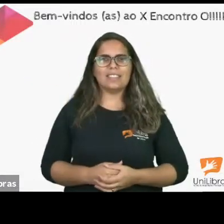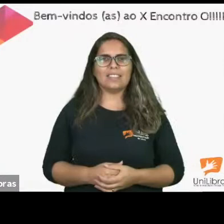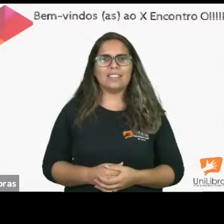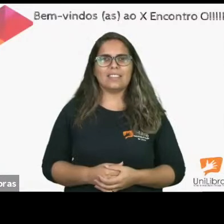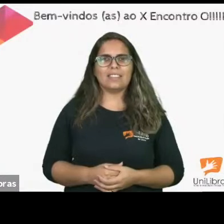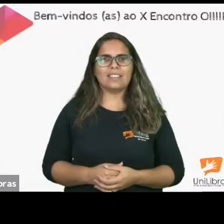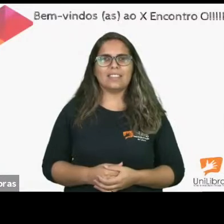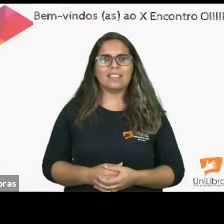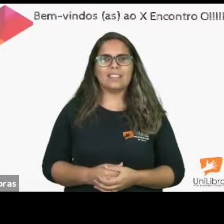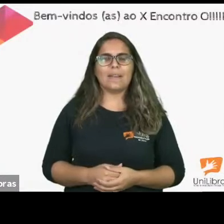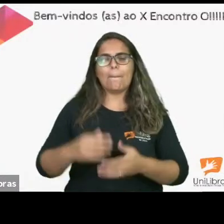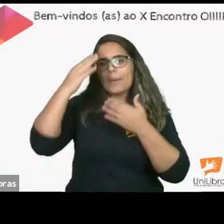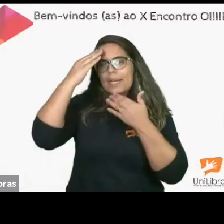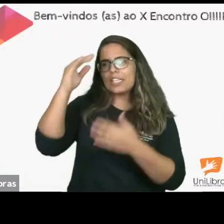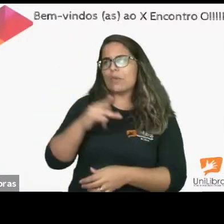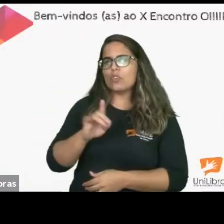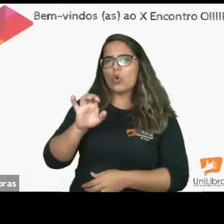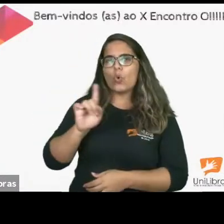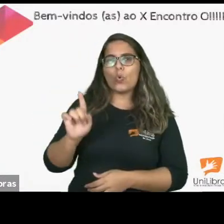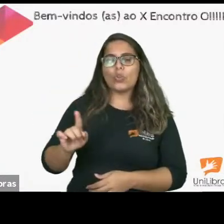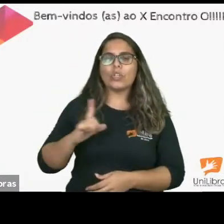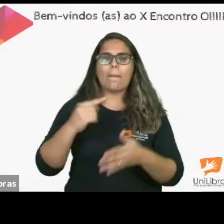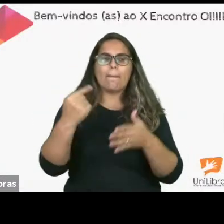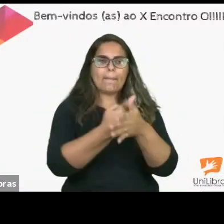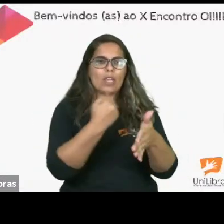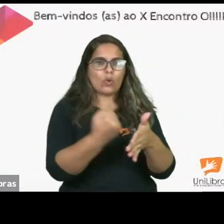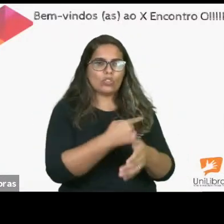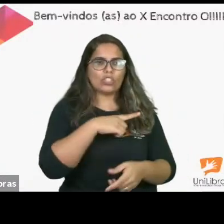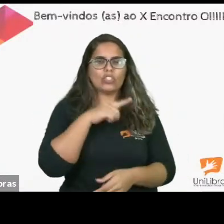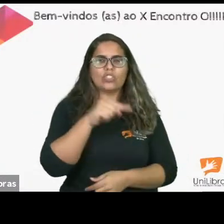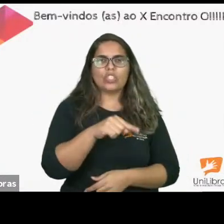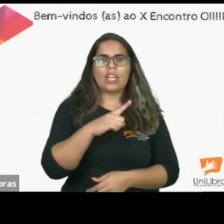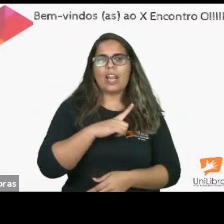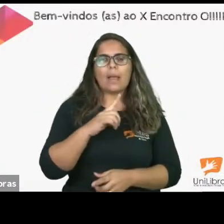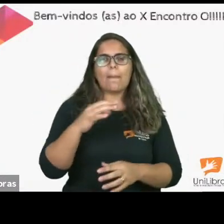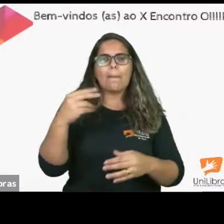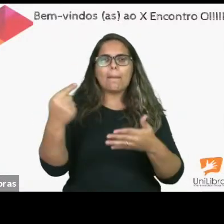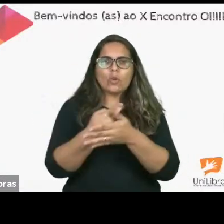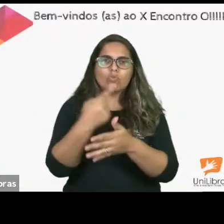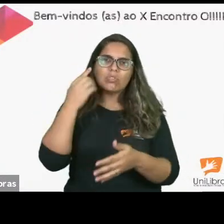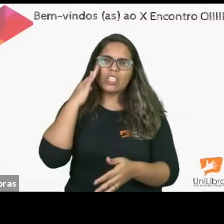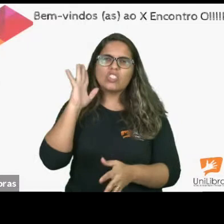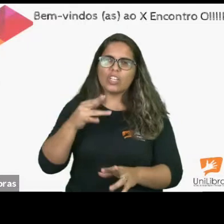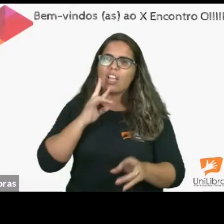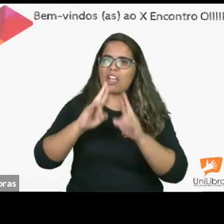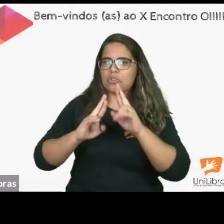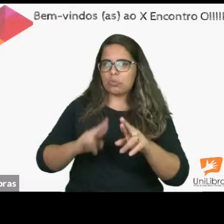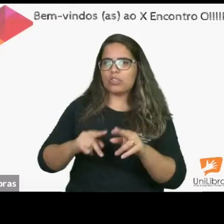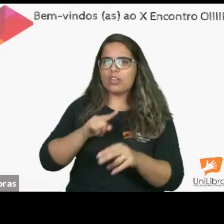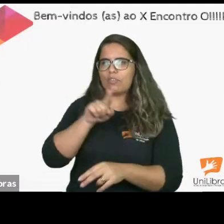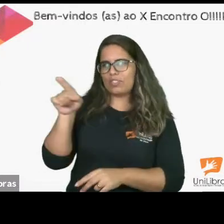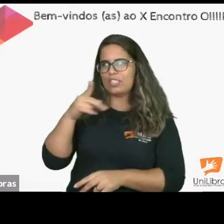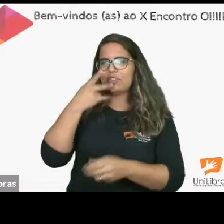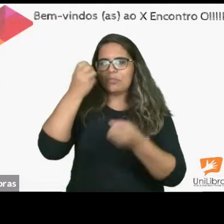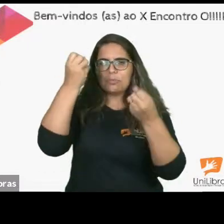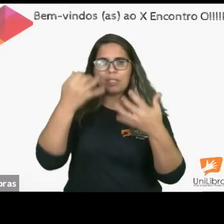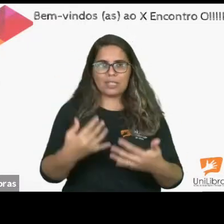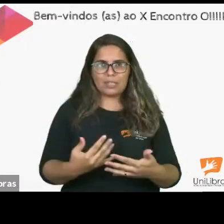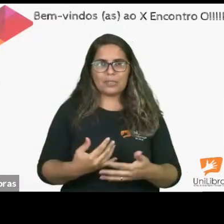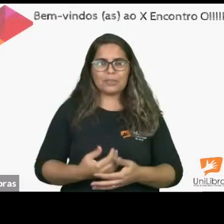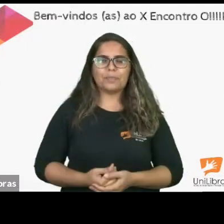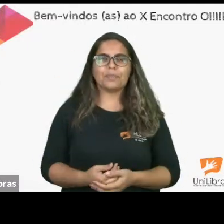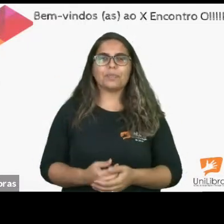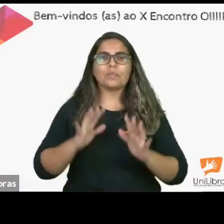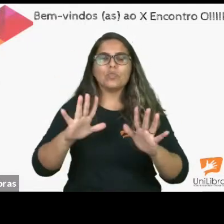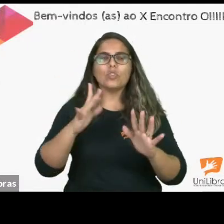Obrigada, professor Luiz. As perguntas que estavam aqui eram perguntas que eu entendo que já tenham sido contempladas nas últimas falas. Só queria